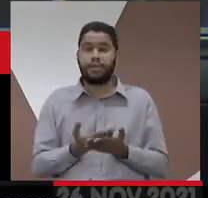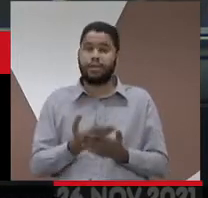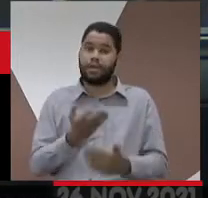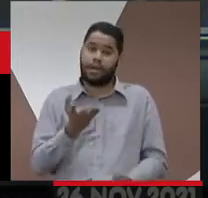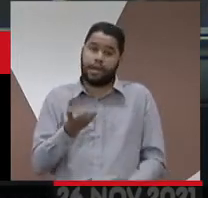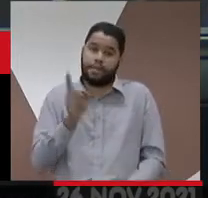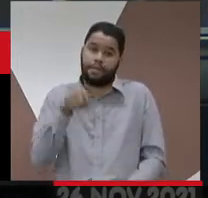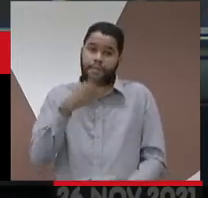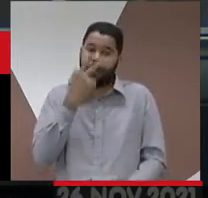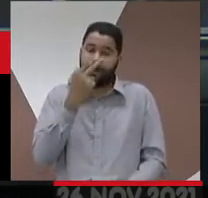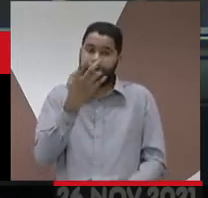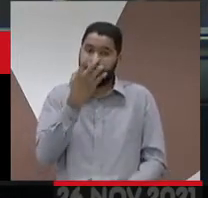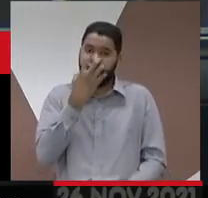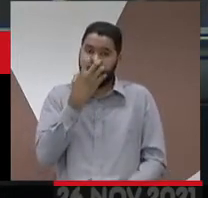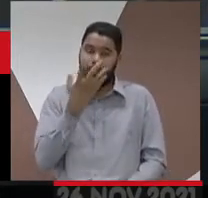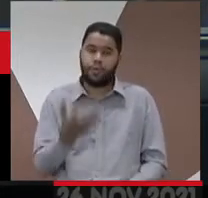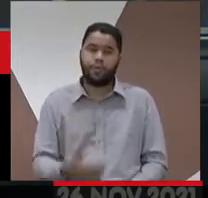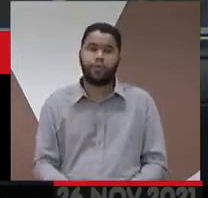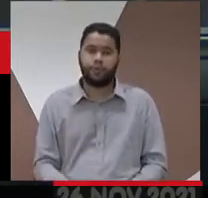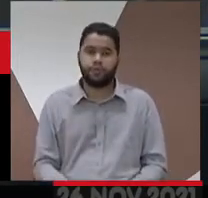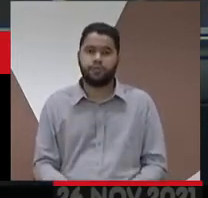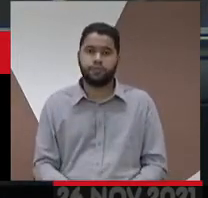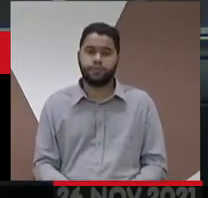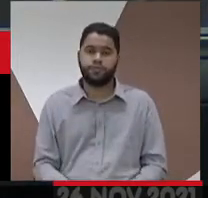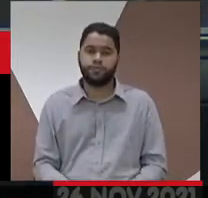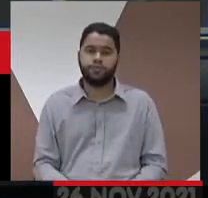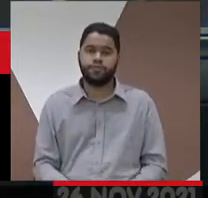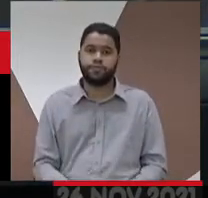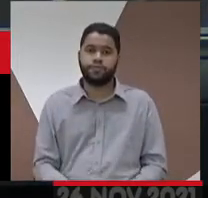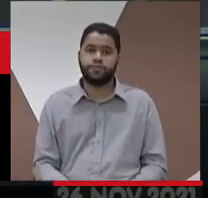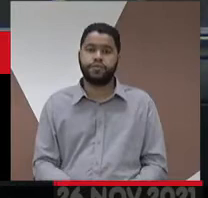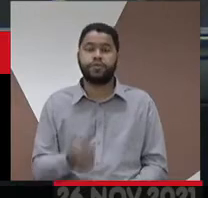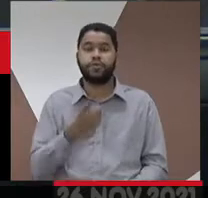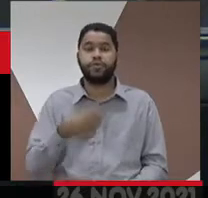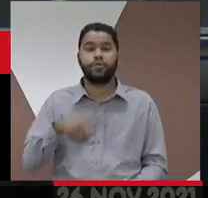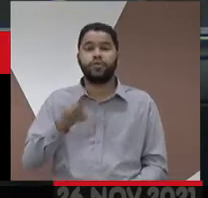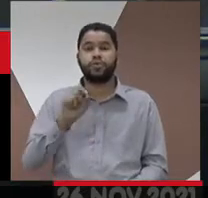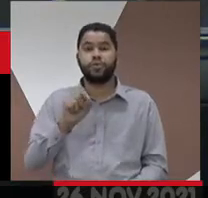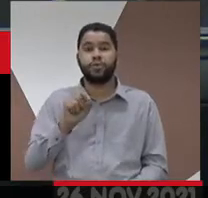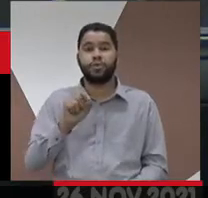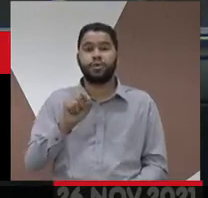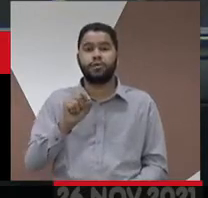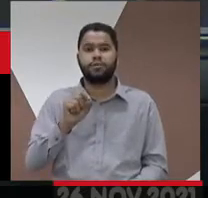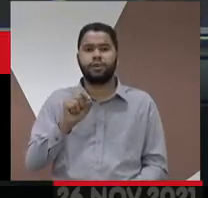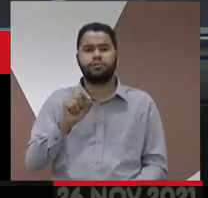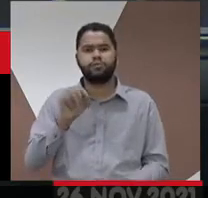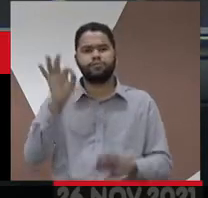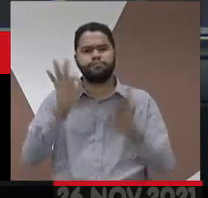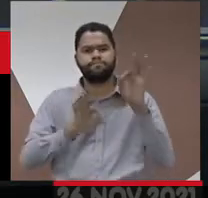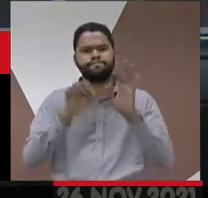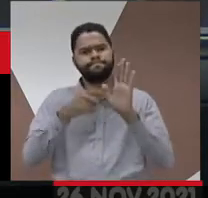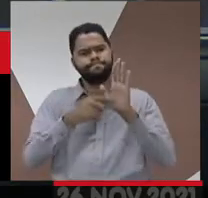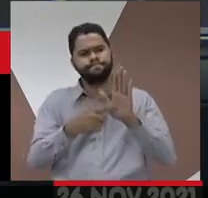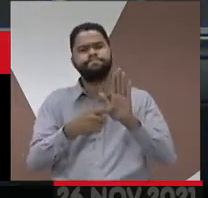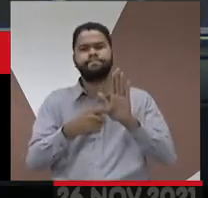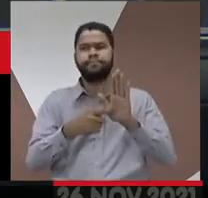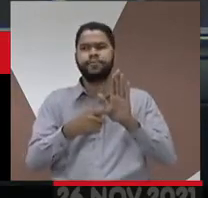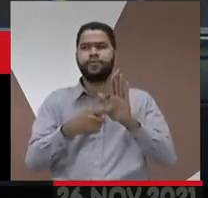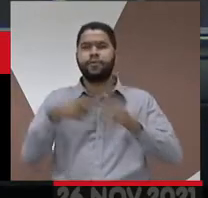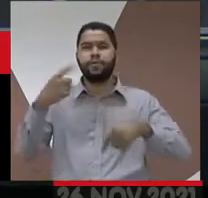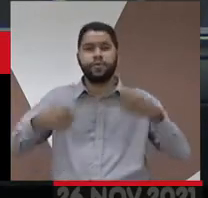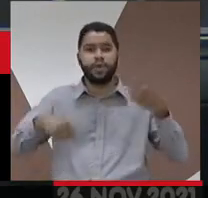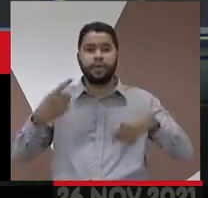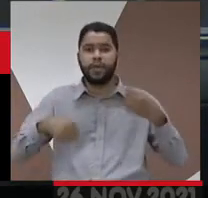cachorro. Né? Então, nós temos que fazer o seguinte, vamos clarear isso, vamos debater, secretário, não em